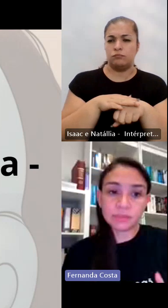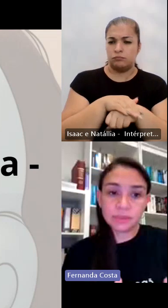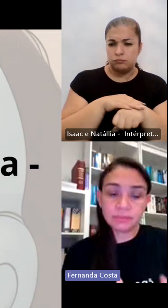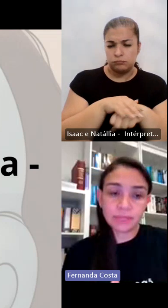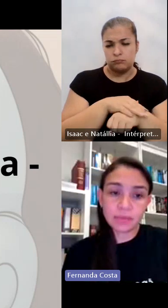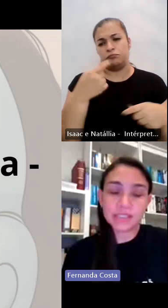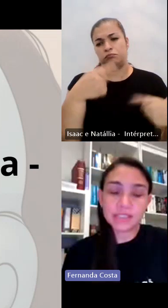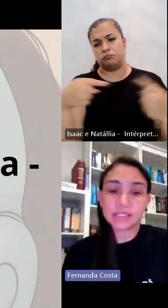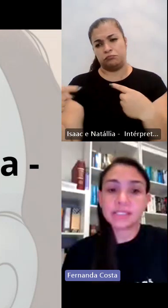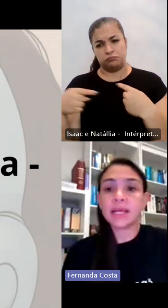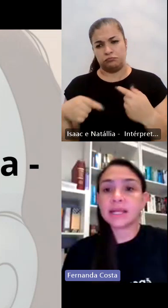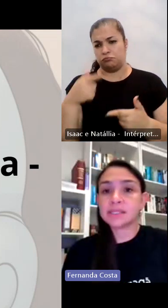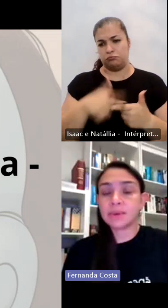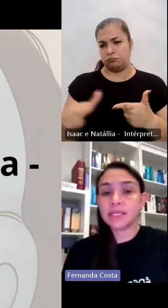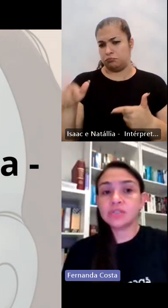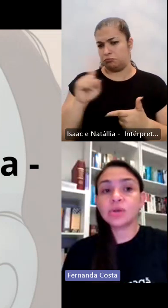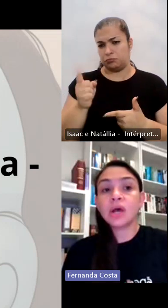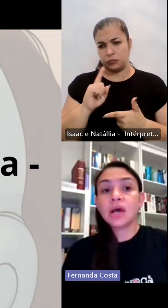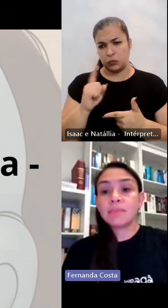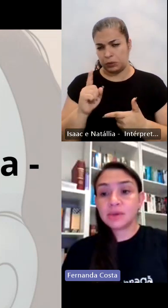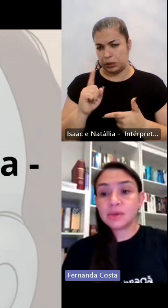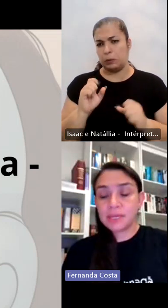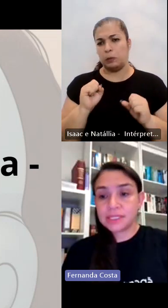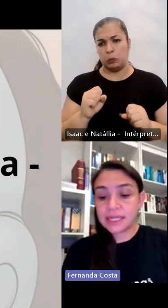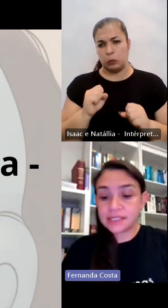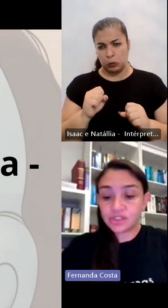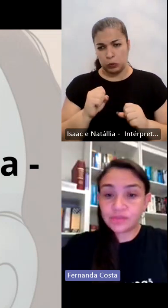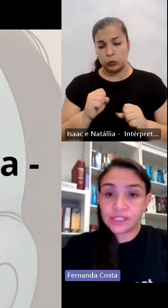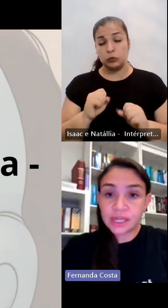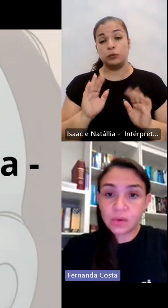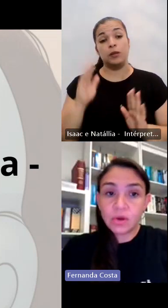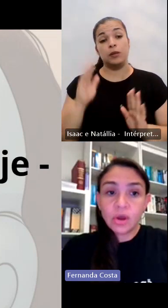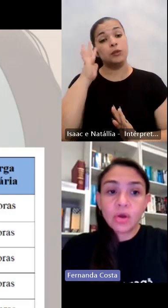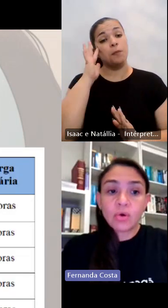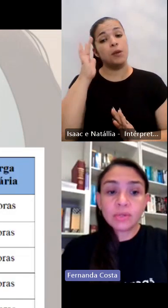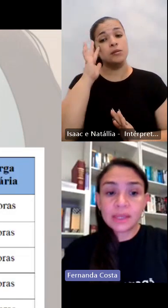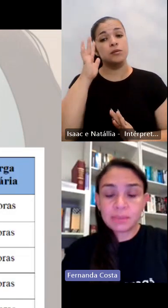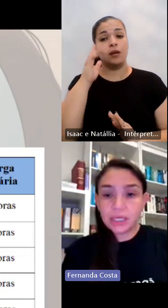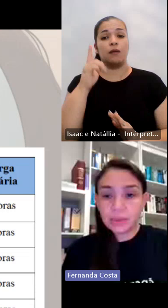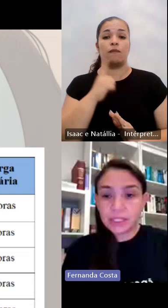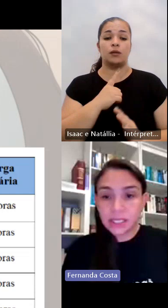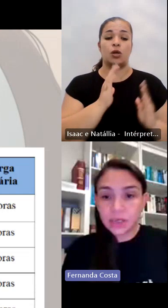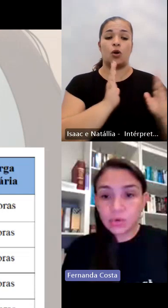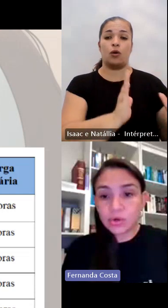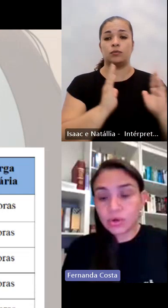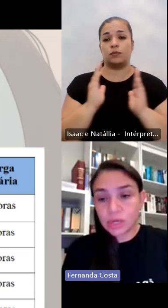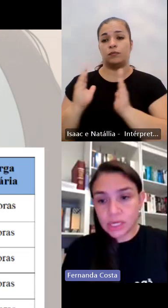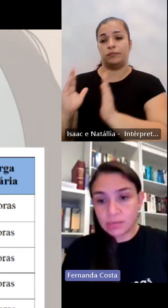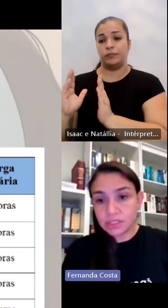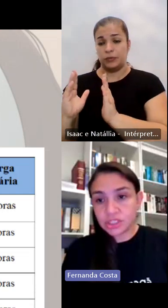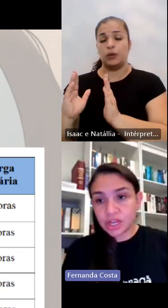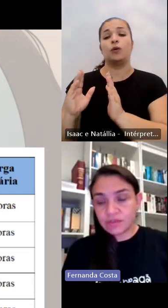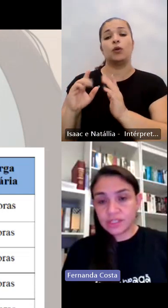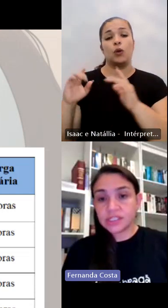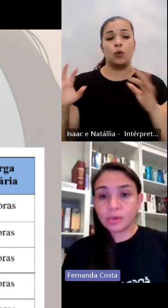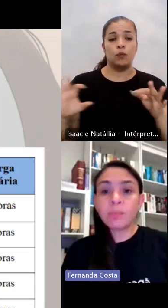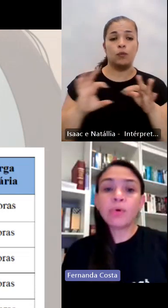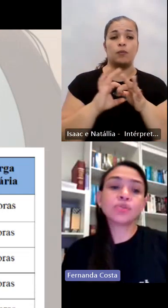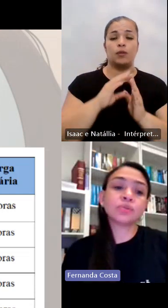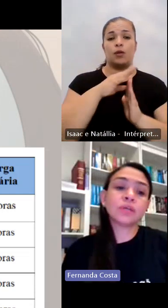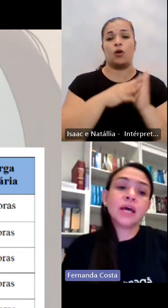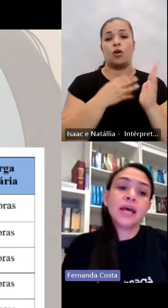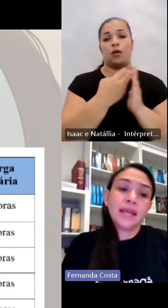não temos nenhuma restrição em relação a isso, mas eu pensei nessa divisão, contemplando aqui o cronograma que já havia